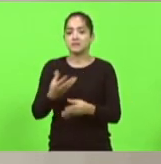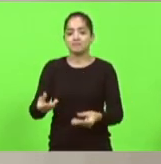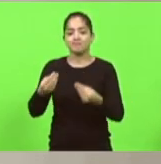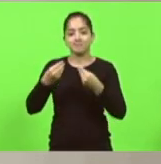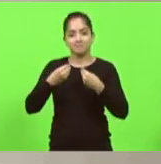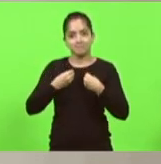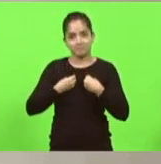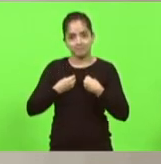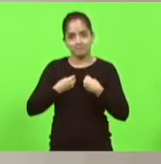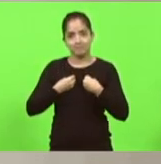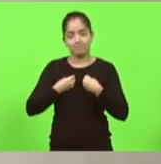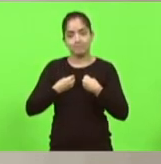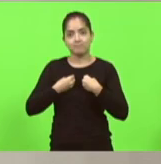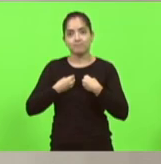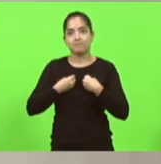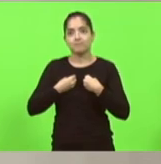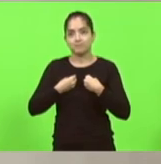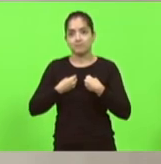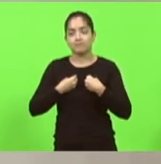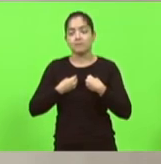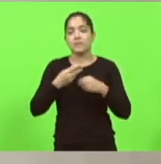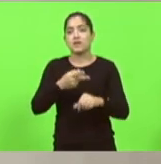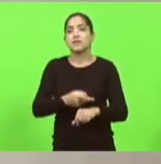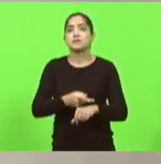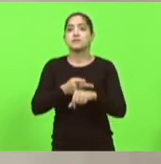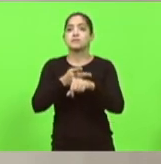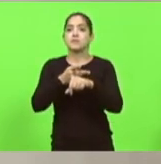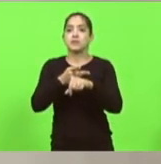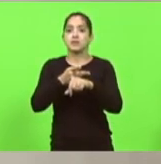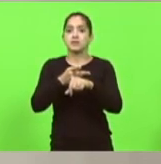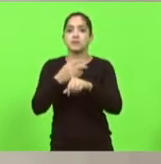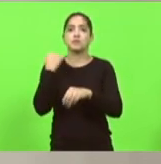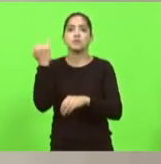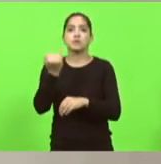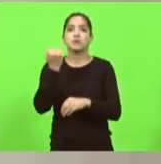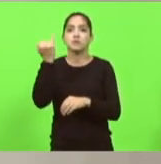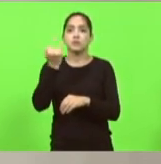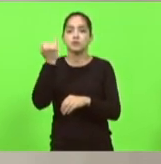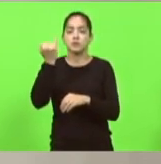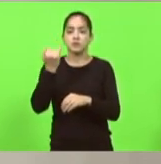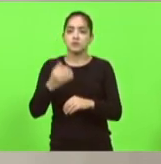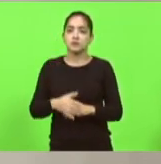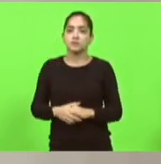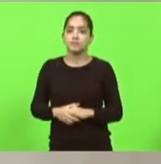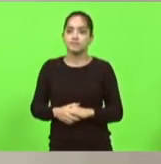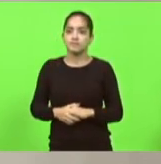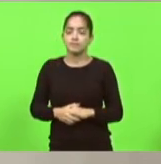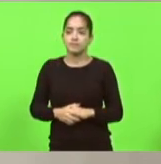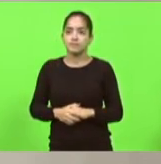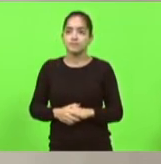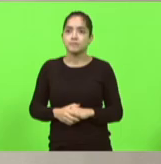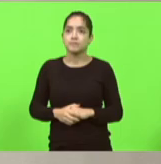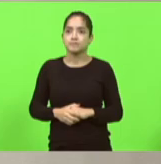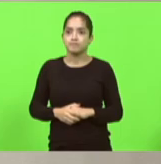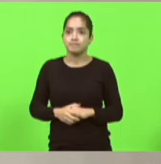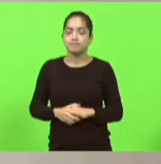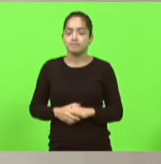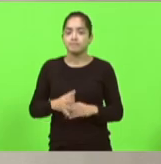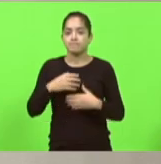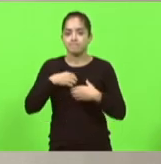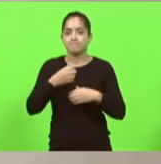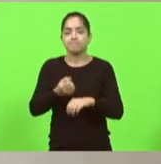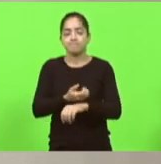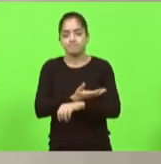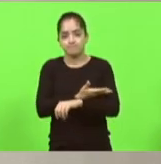entregando esse prêmio dessa magnitude para um catarinense. Então, essa emoção eu